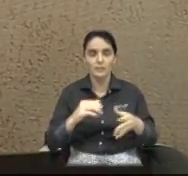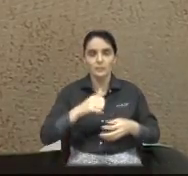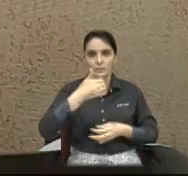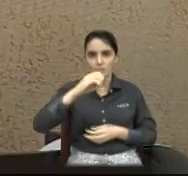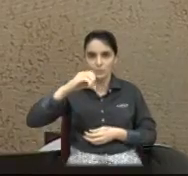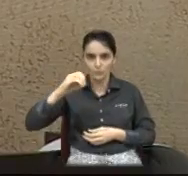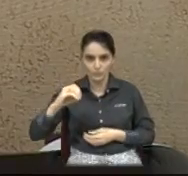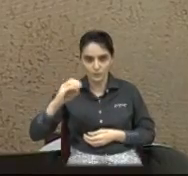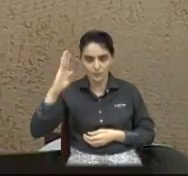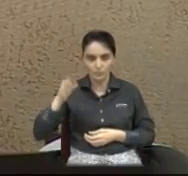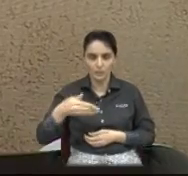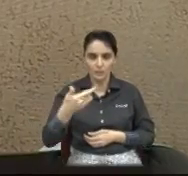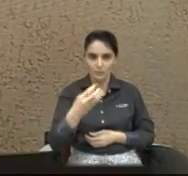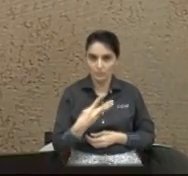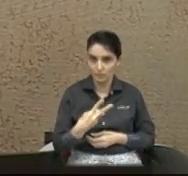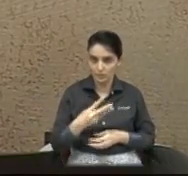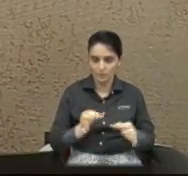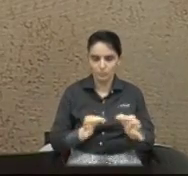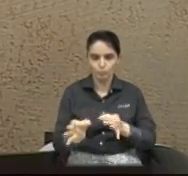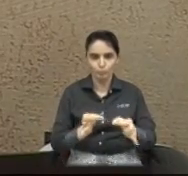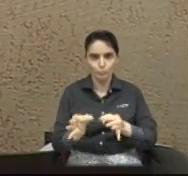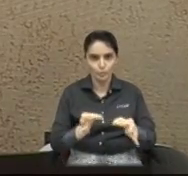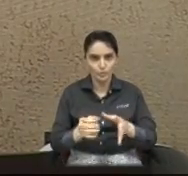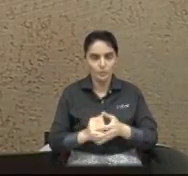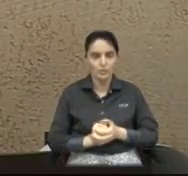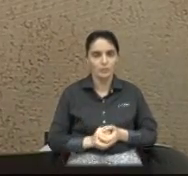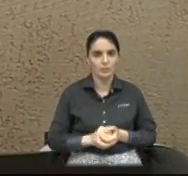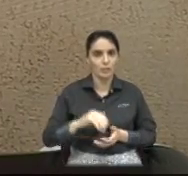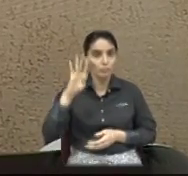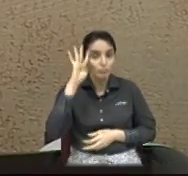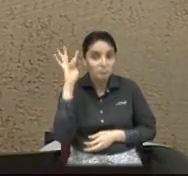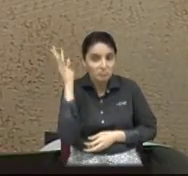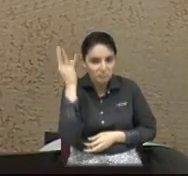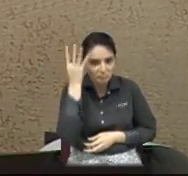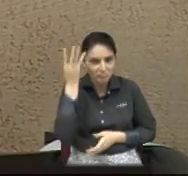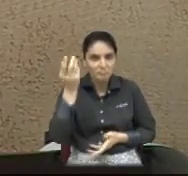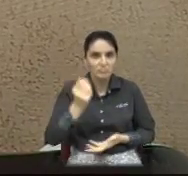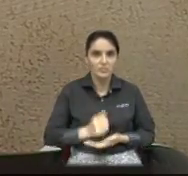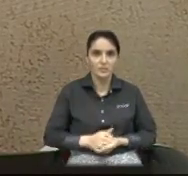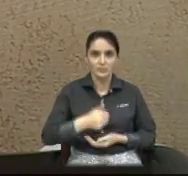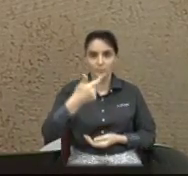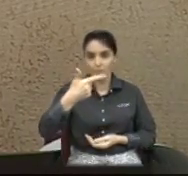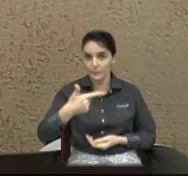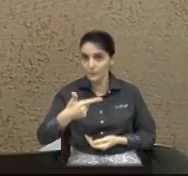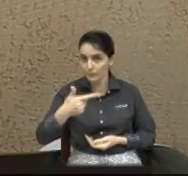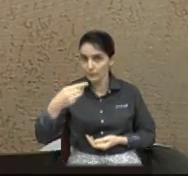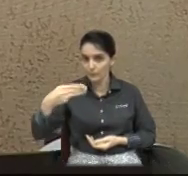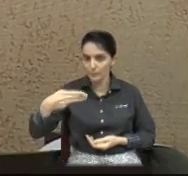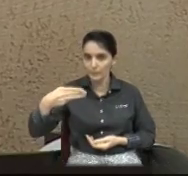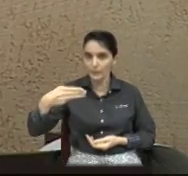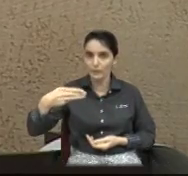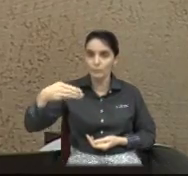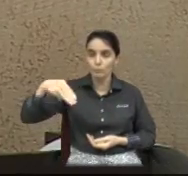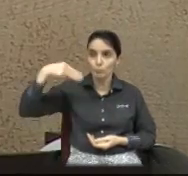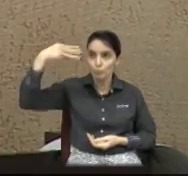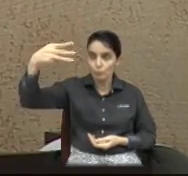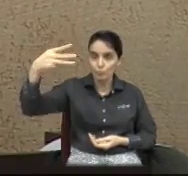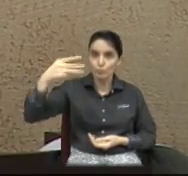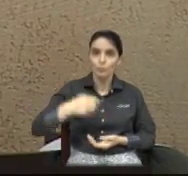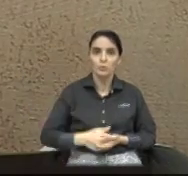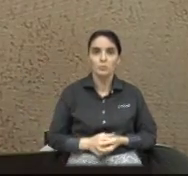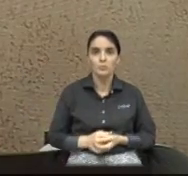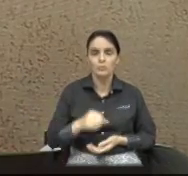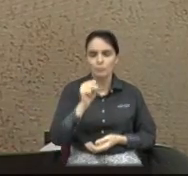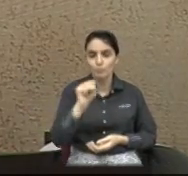comitês PCJ, projetando, em caso de eventos extremos, o envio de no mínimo 12 metros cúbicos por segundo a jusante dos